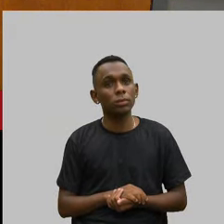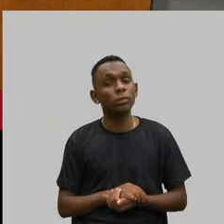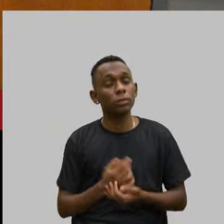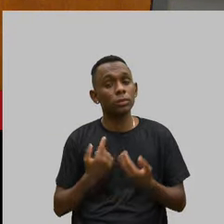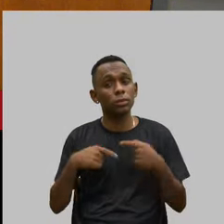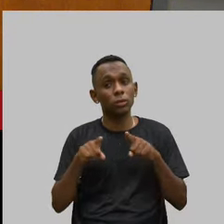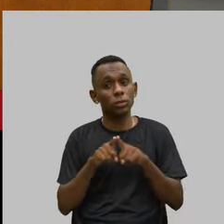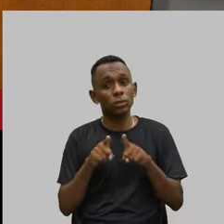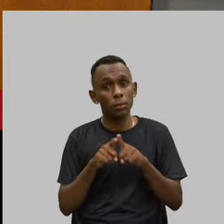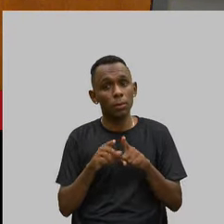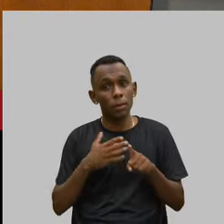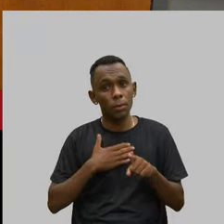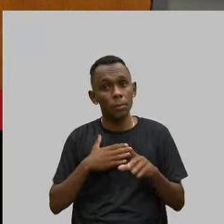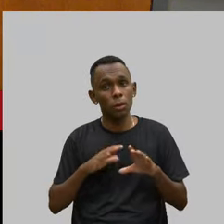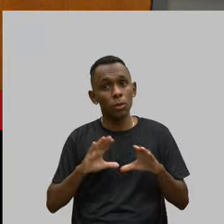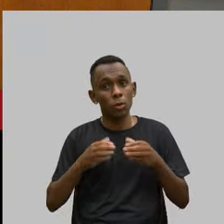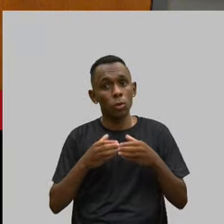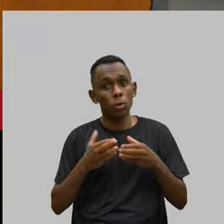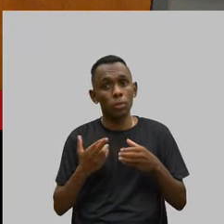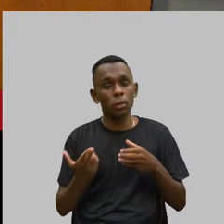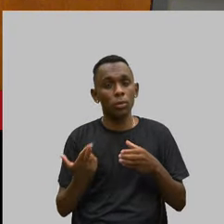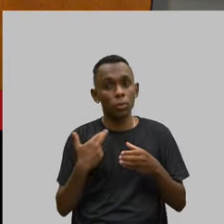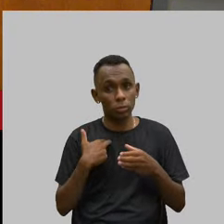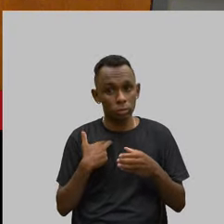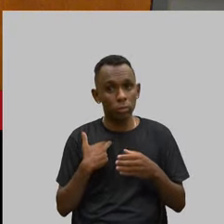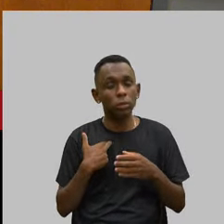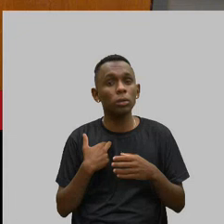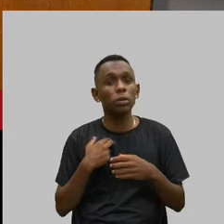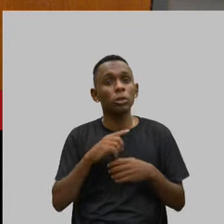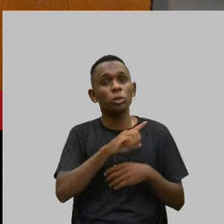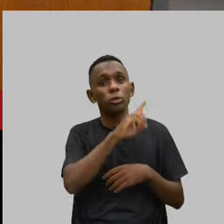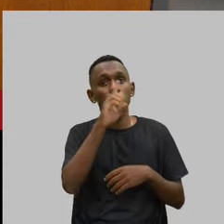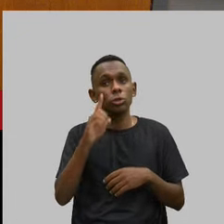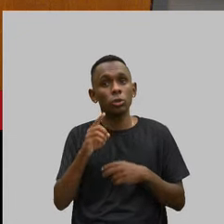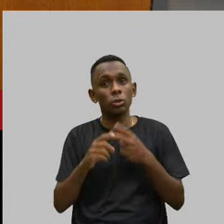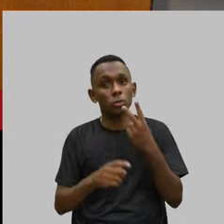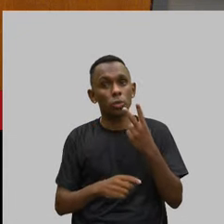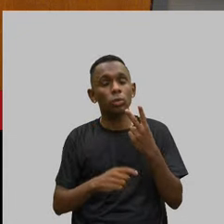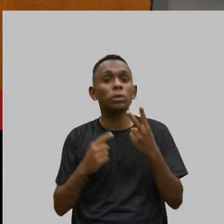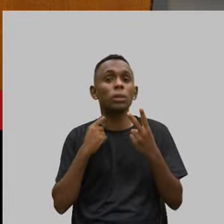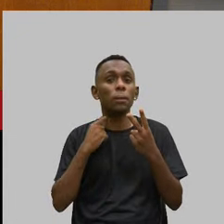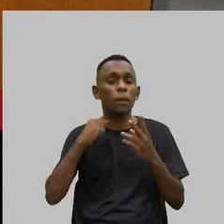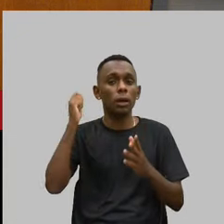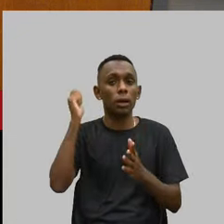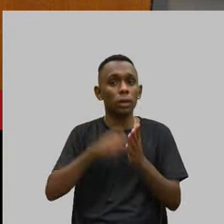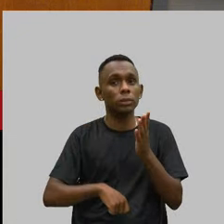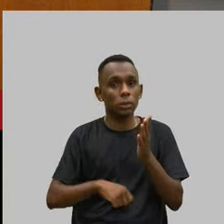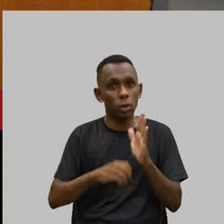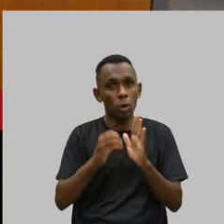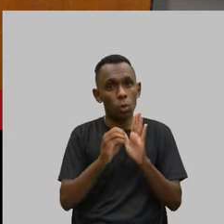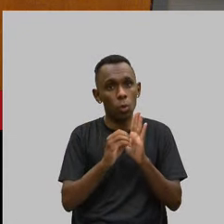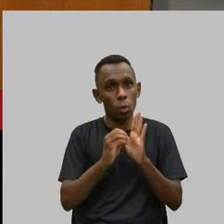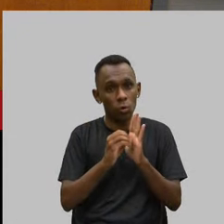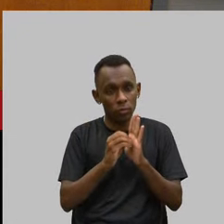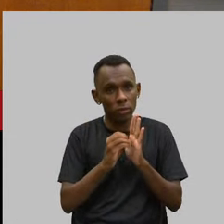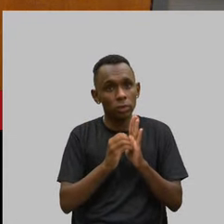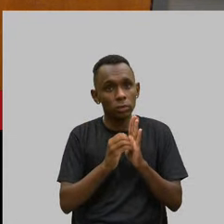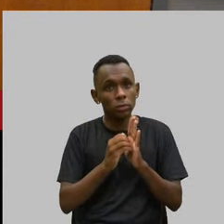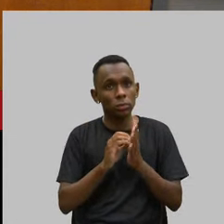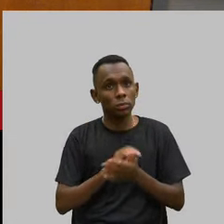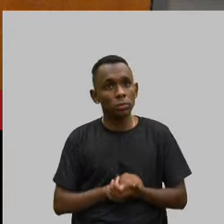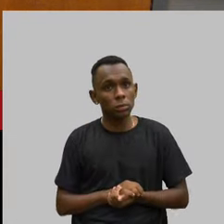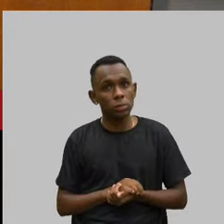queria a minha equipe também retornou nó eh dia 2 de Maio nós o Ofício de resposta ao seu requerimento